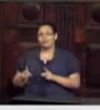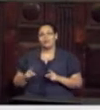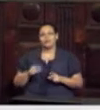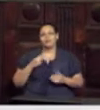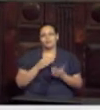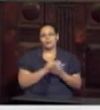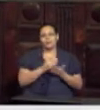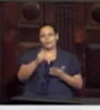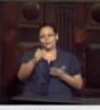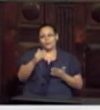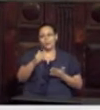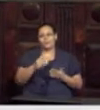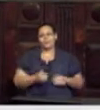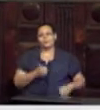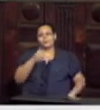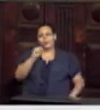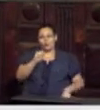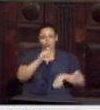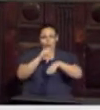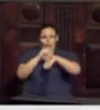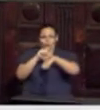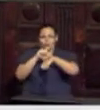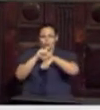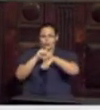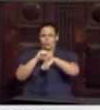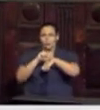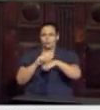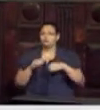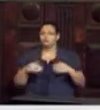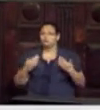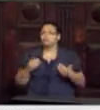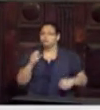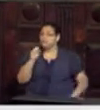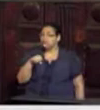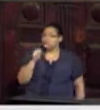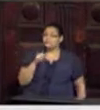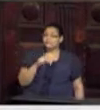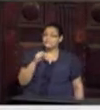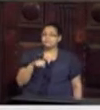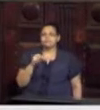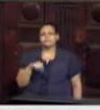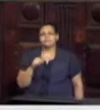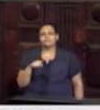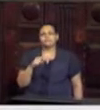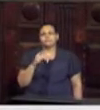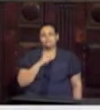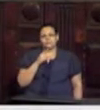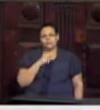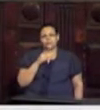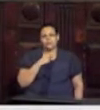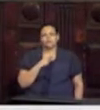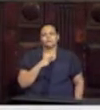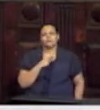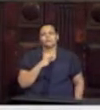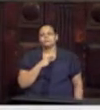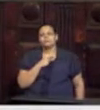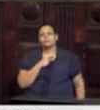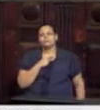a partir das 18 horas. Então, tem que sim haver uma